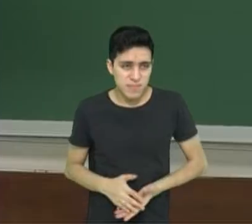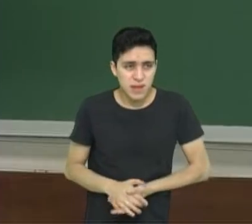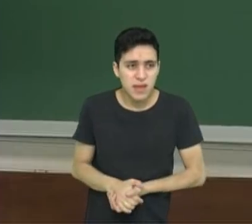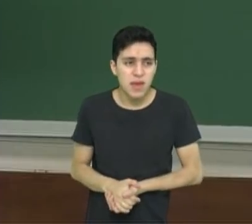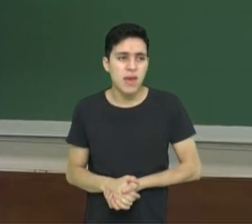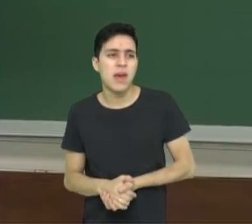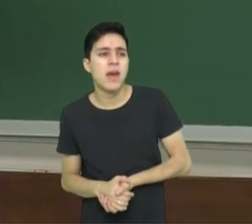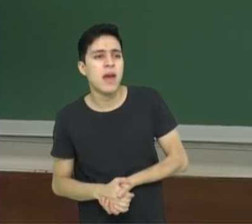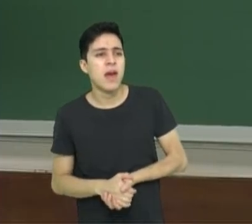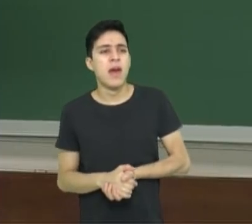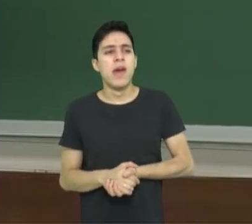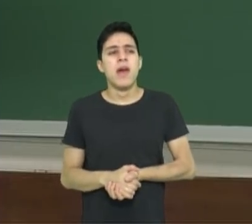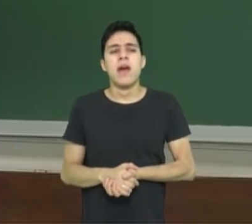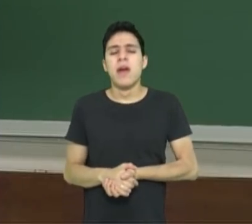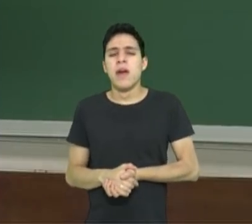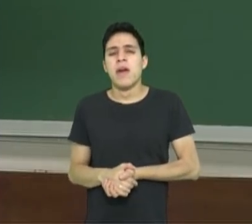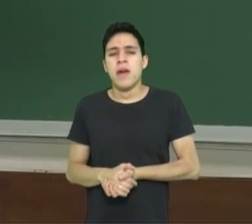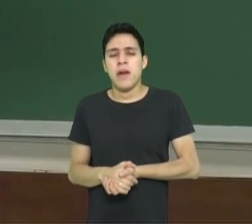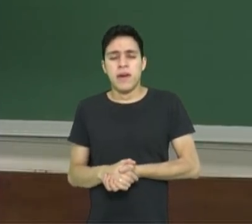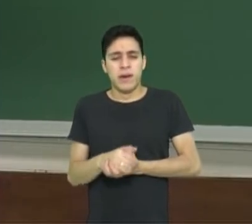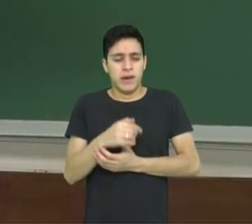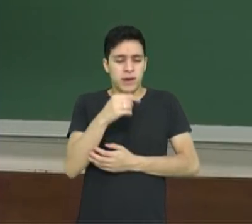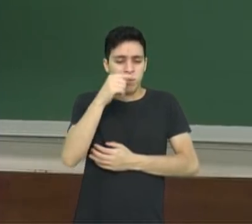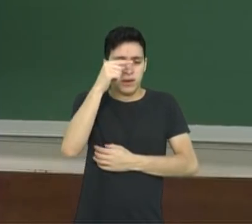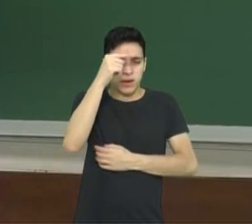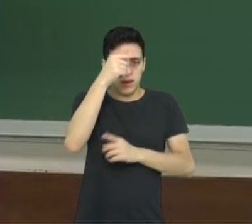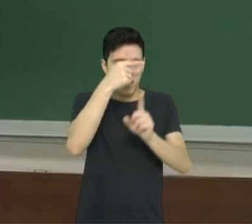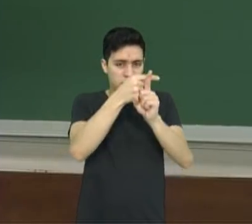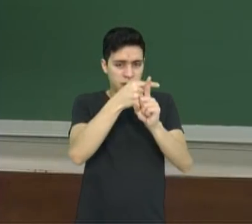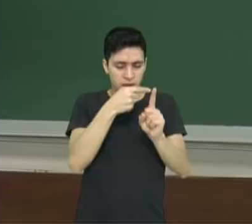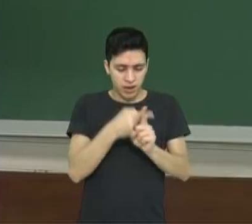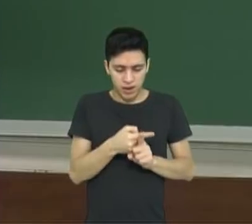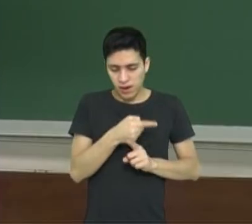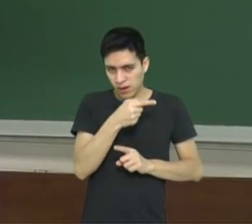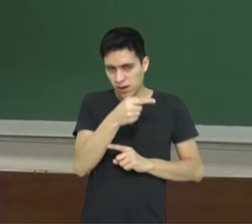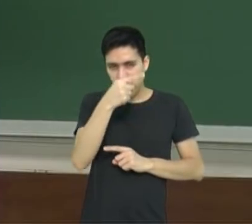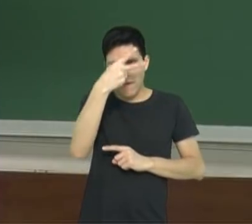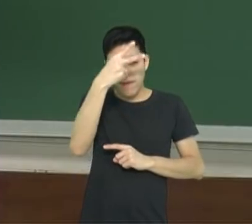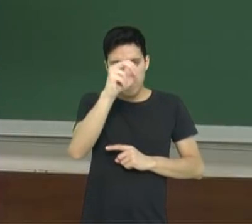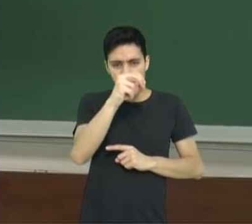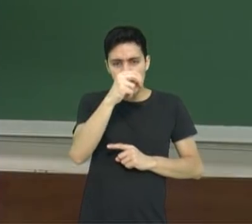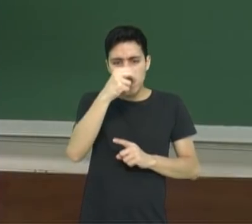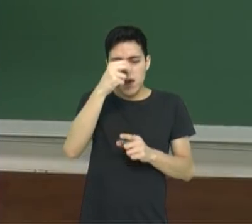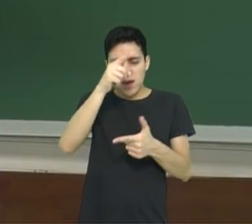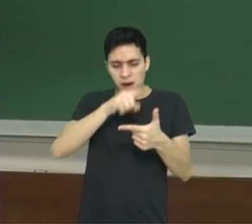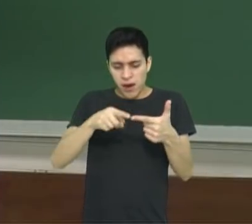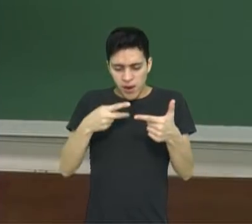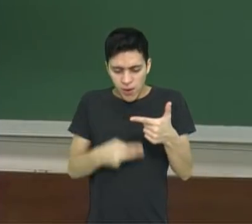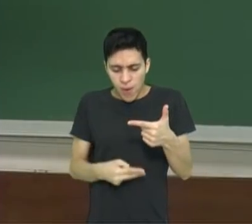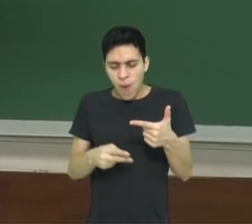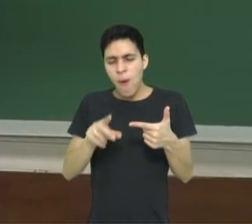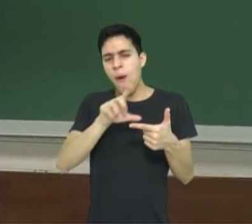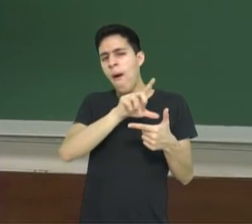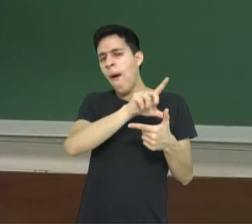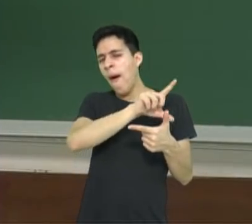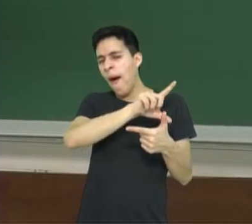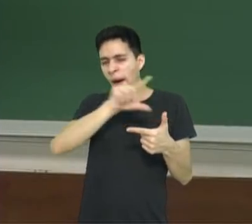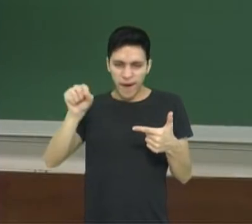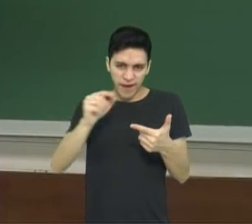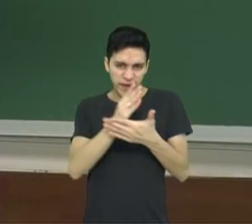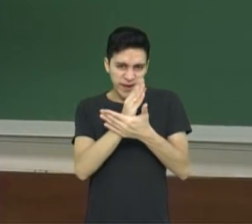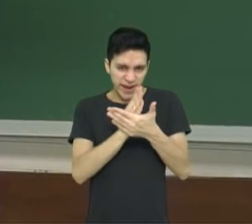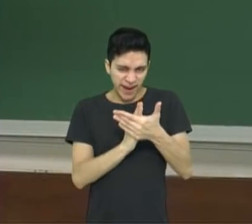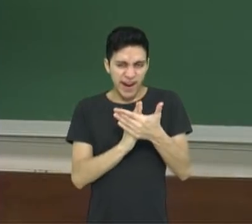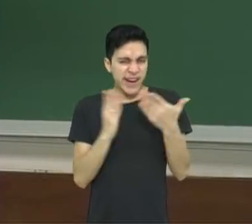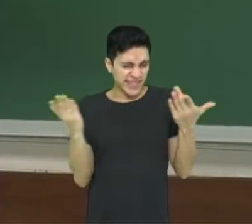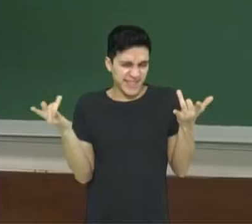Então, o sinal se mantém, mais com menos, continua menos. 20 dividido por 2, dividir por 2 é só pegar metade, né,